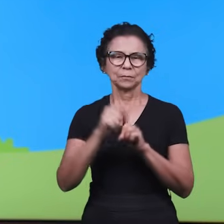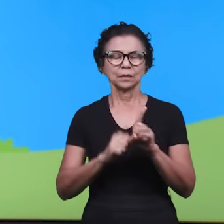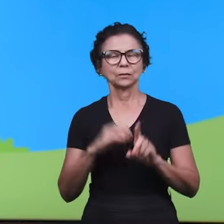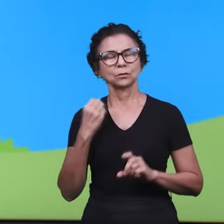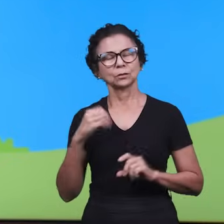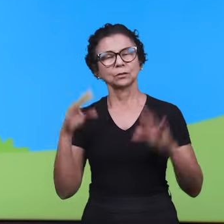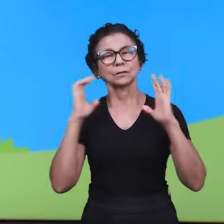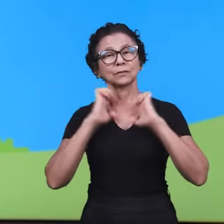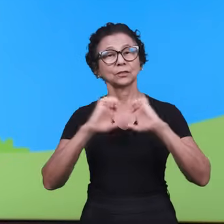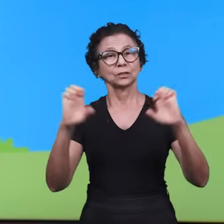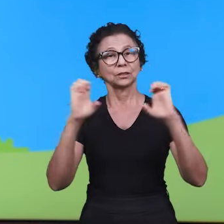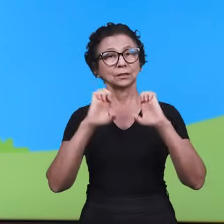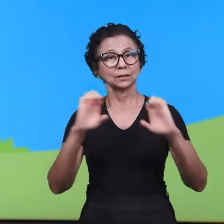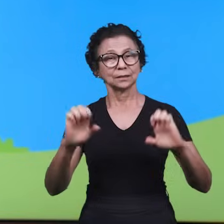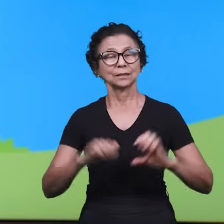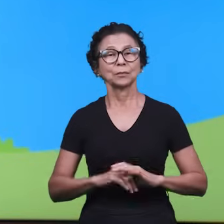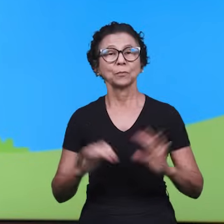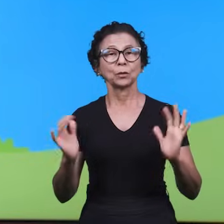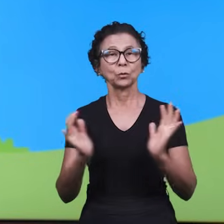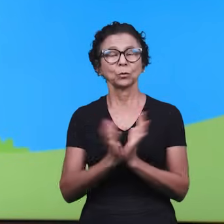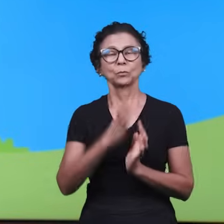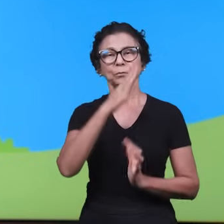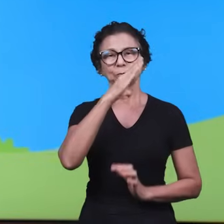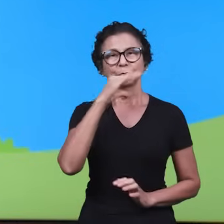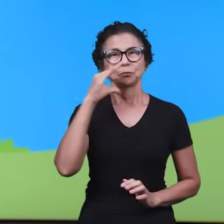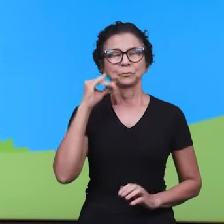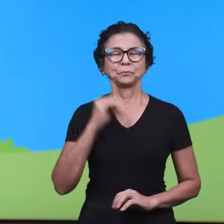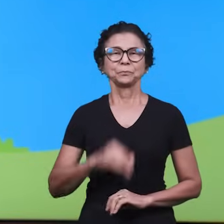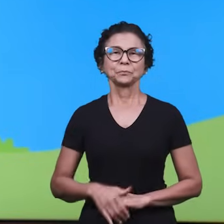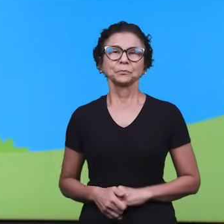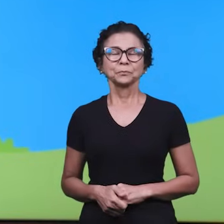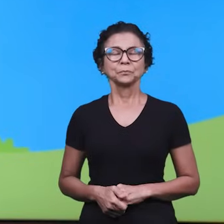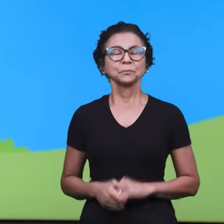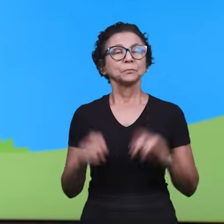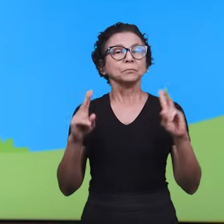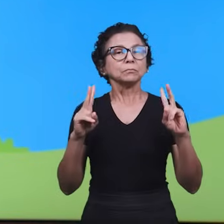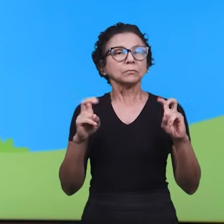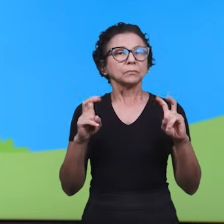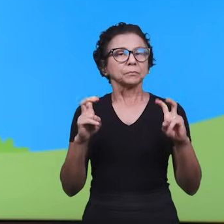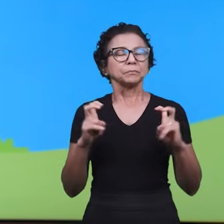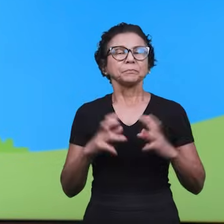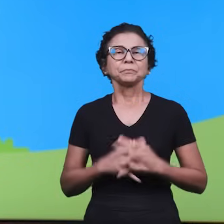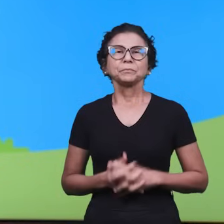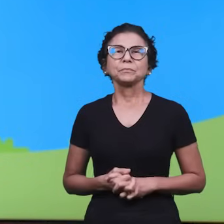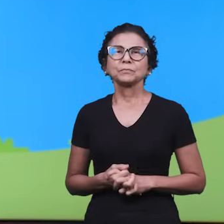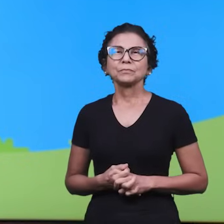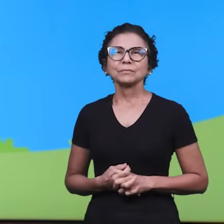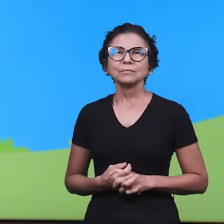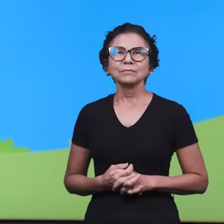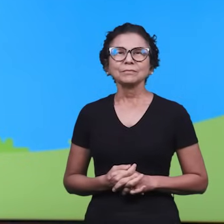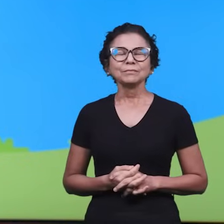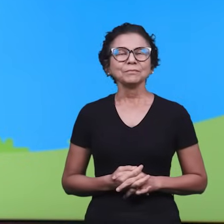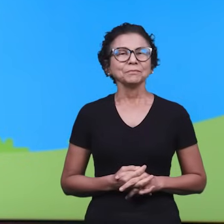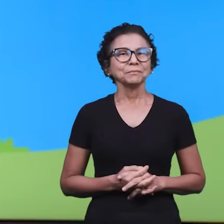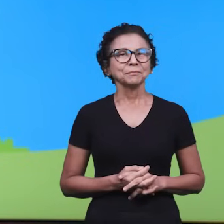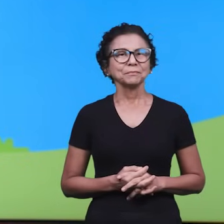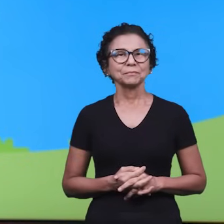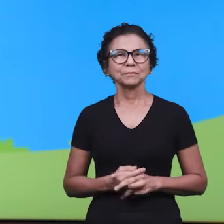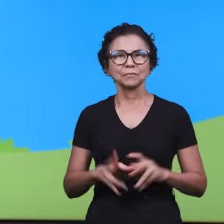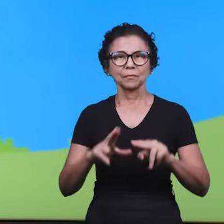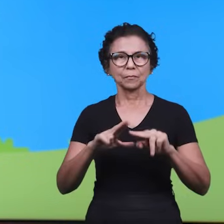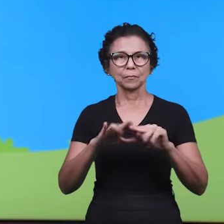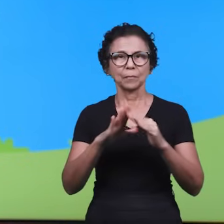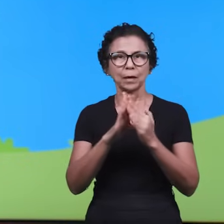uma evangelização voltada para a classe de adolescentes. E o tema da nossa evangelização é